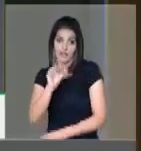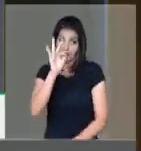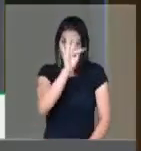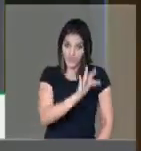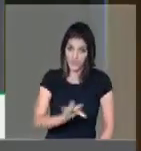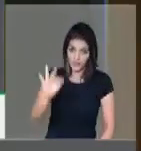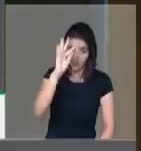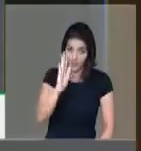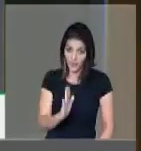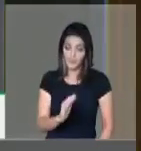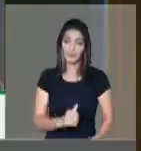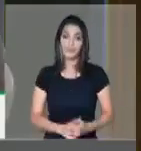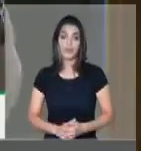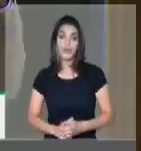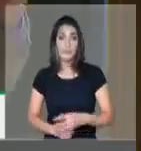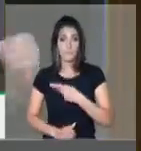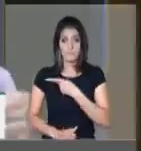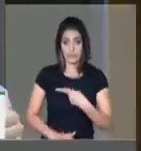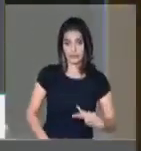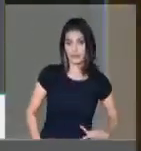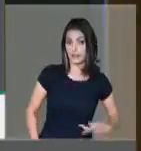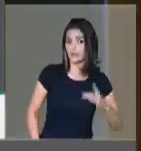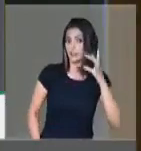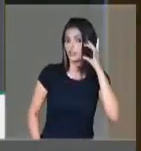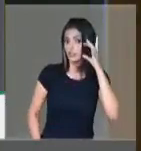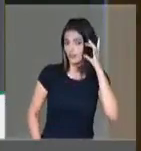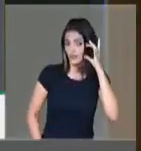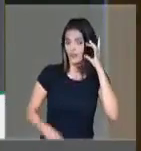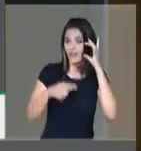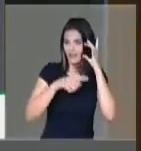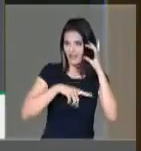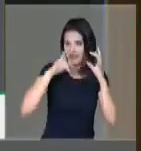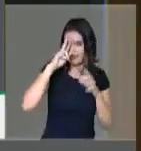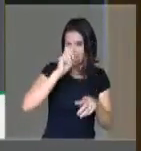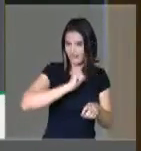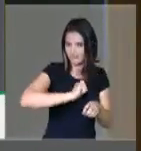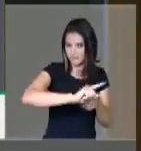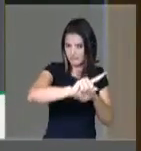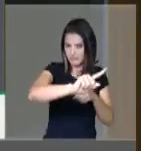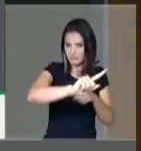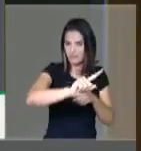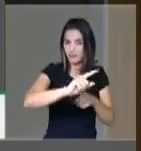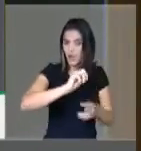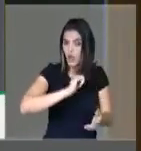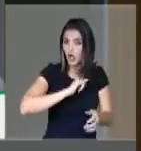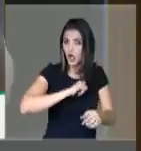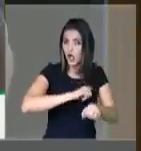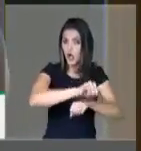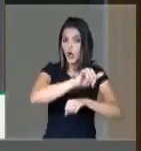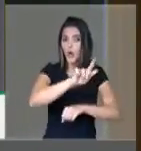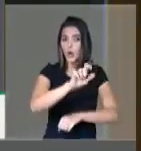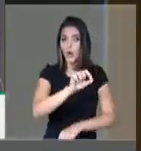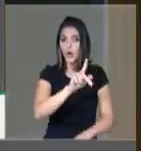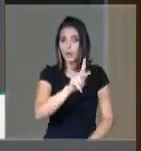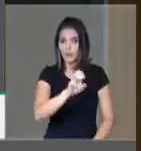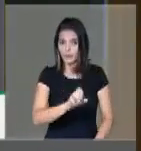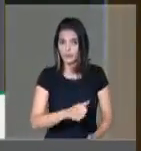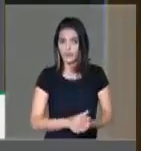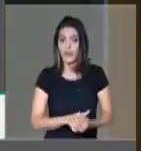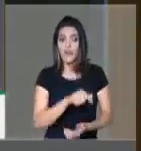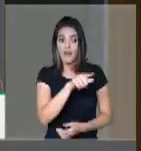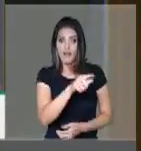governo da presidenta Dilma Rousseff, que foi retirada contra a lei por um golpe, com